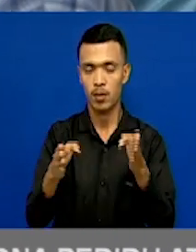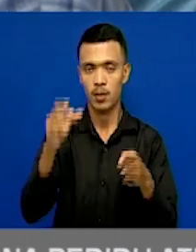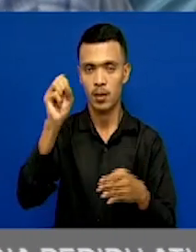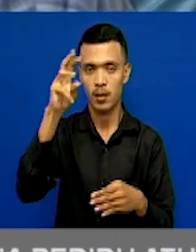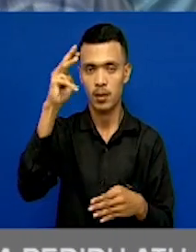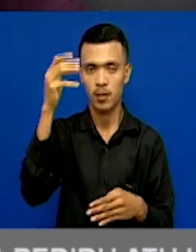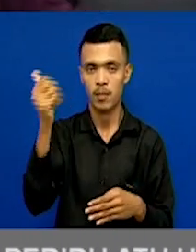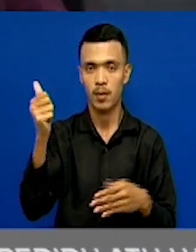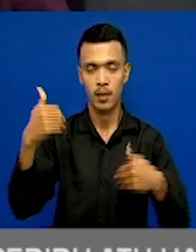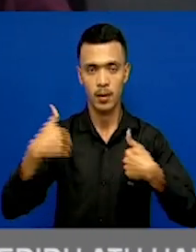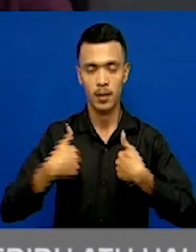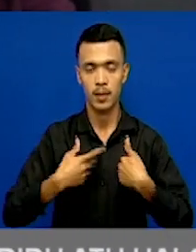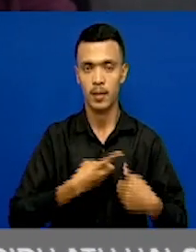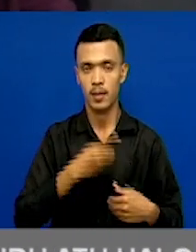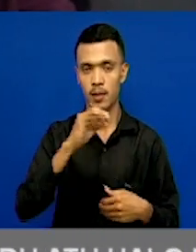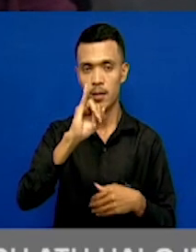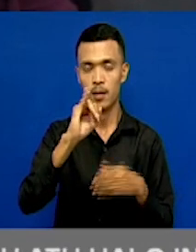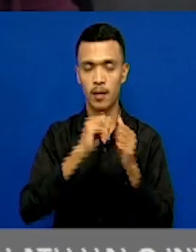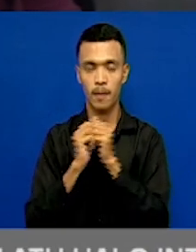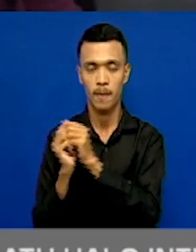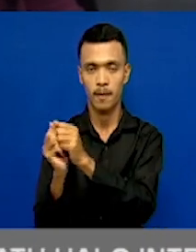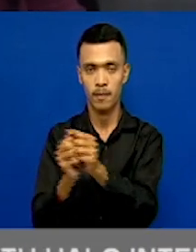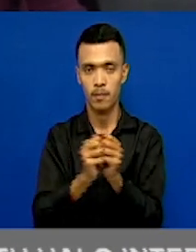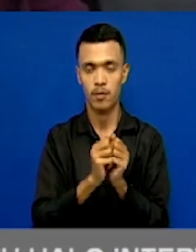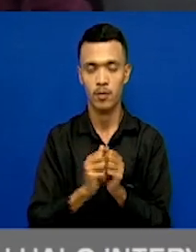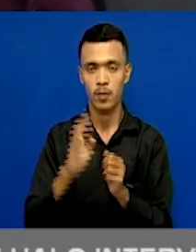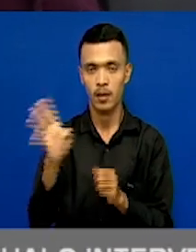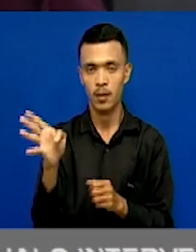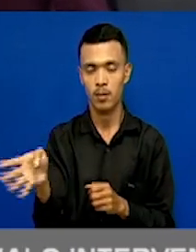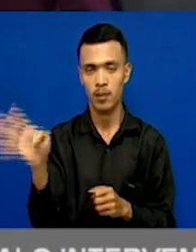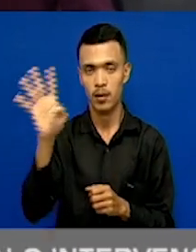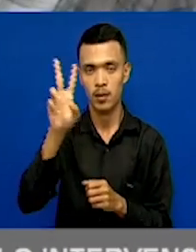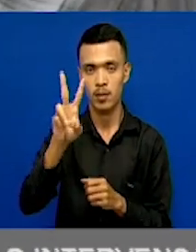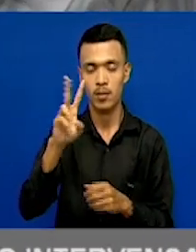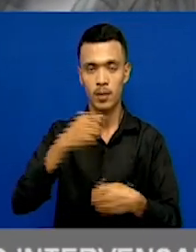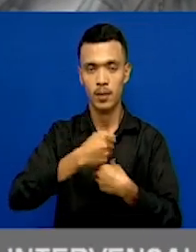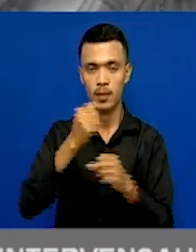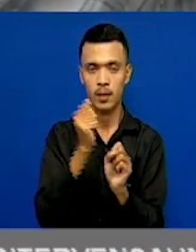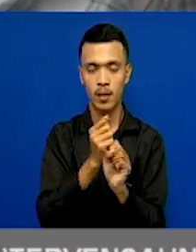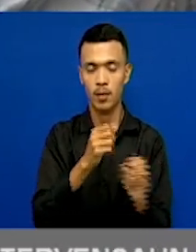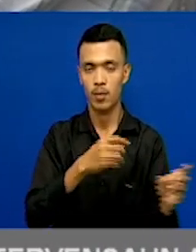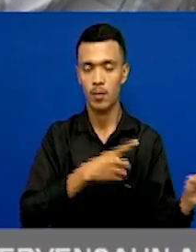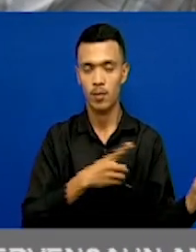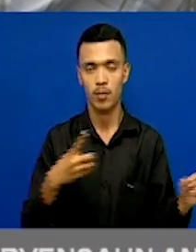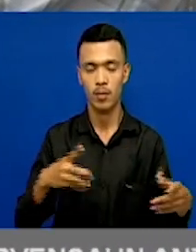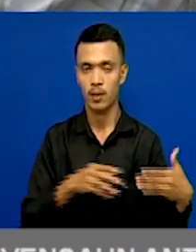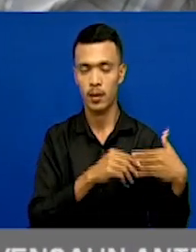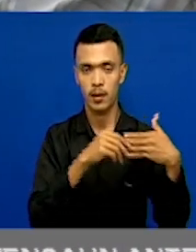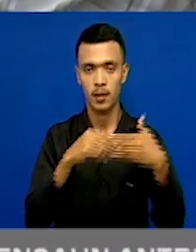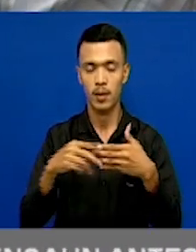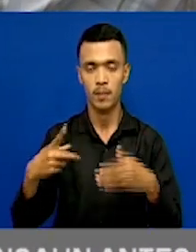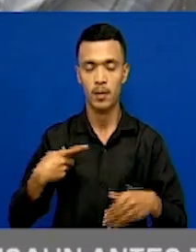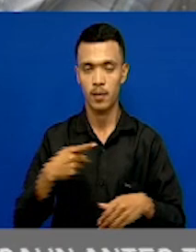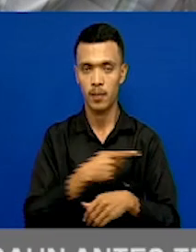a capital dele, Hamutu Khatnulu Resingrua, se exerce função nesse deputado e a Parlamento Nacional,